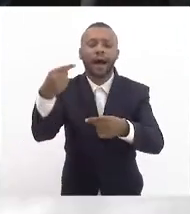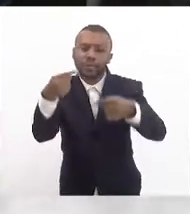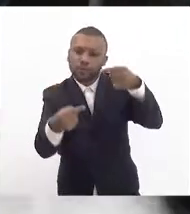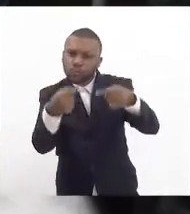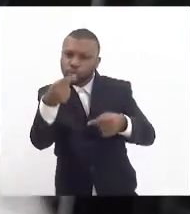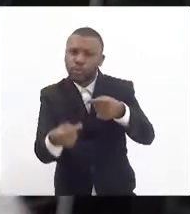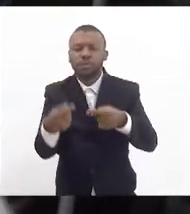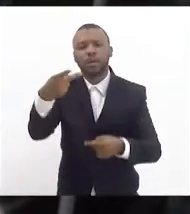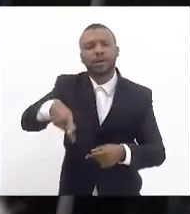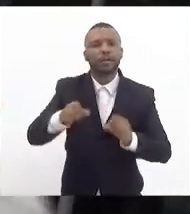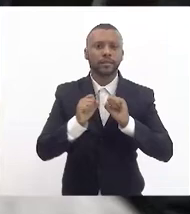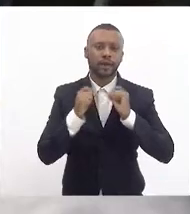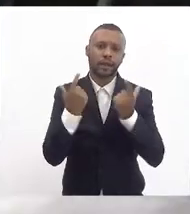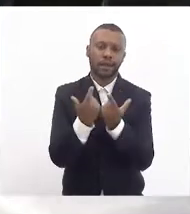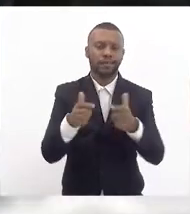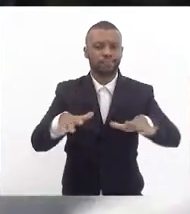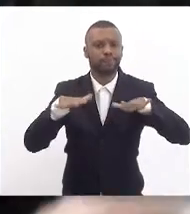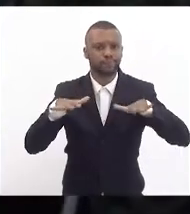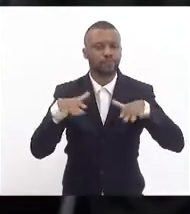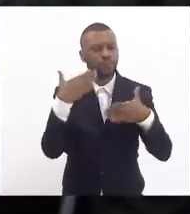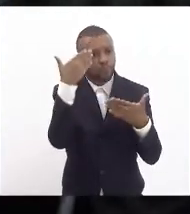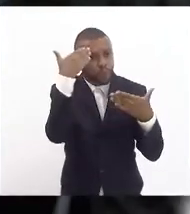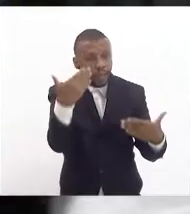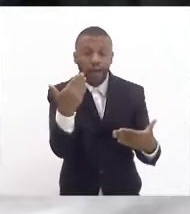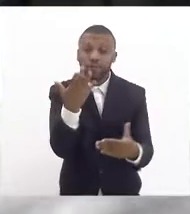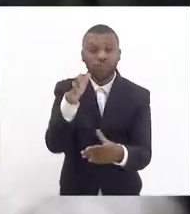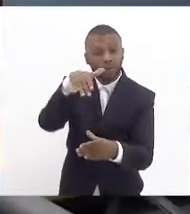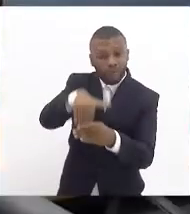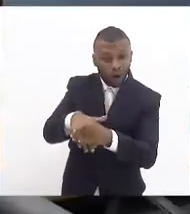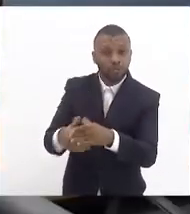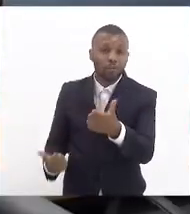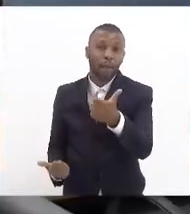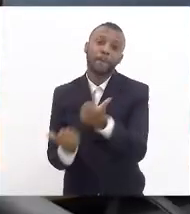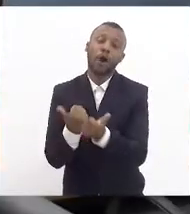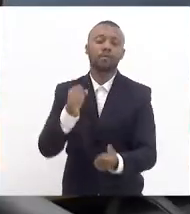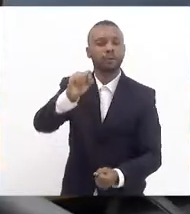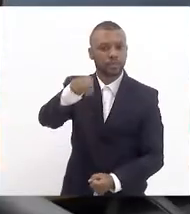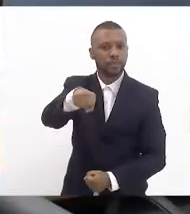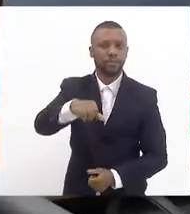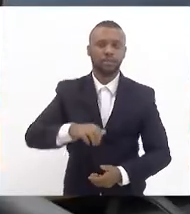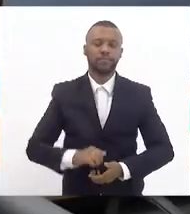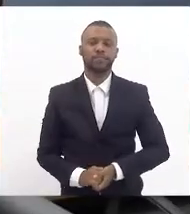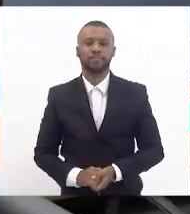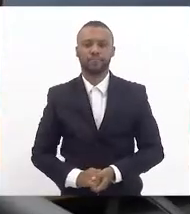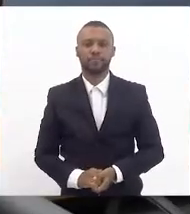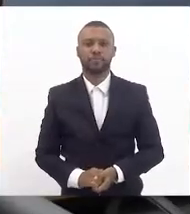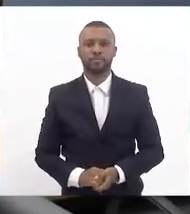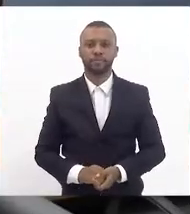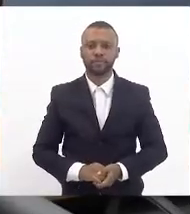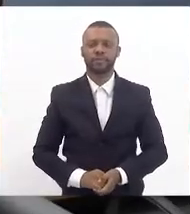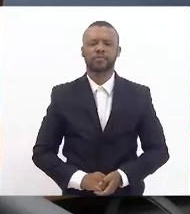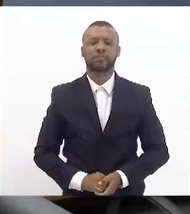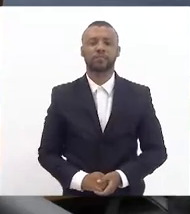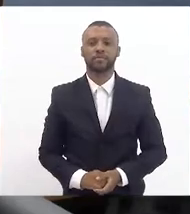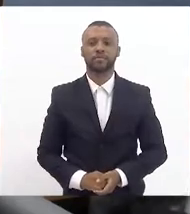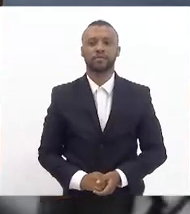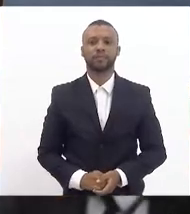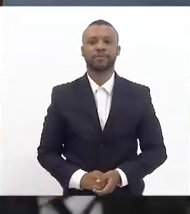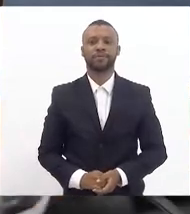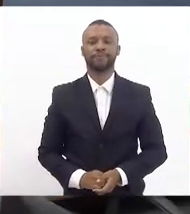muito obrigado e o meu voto pela bancada é sim. Agora vai lá e volta. Roberto, vai lá votar.